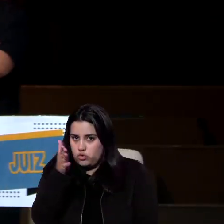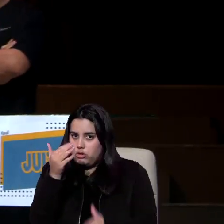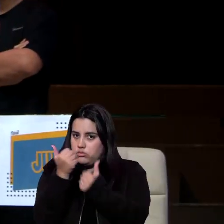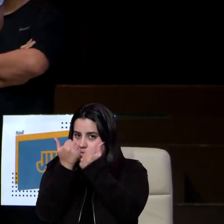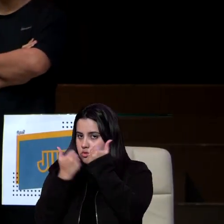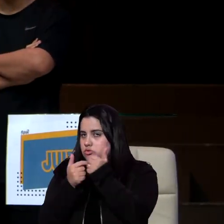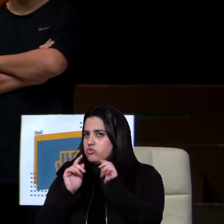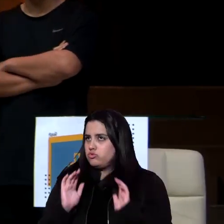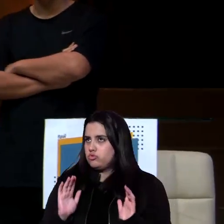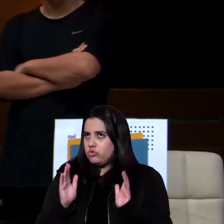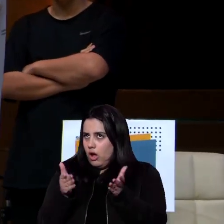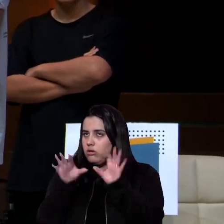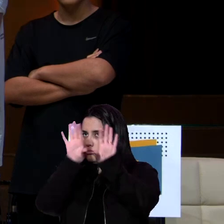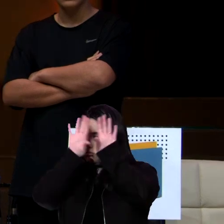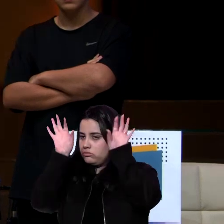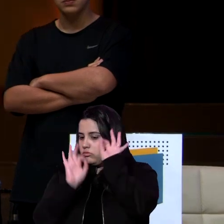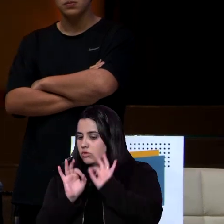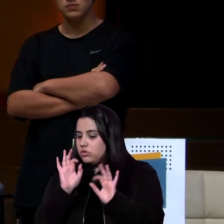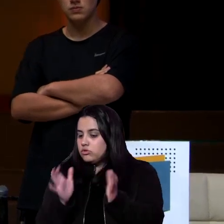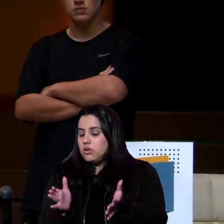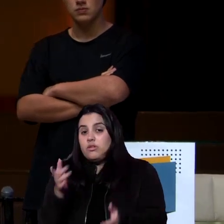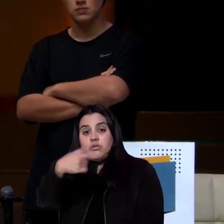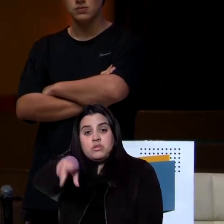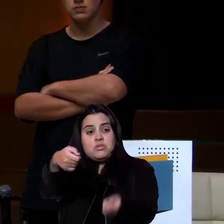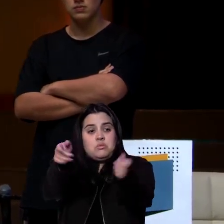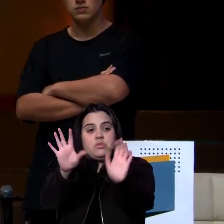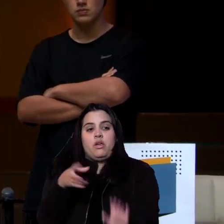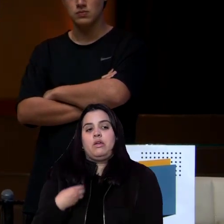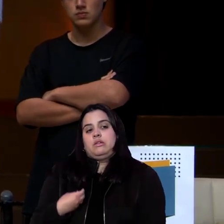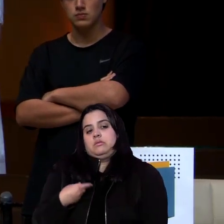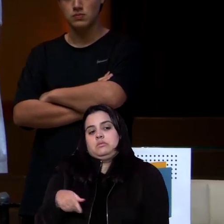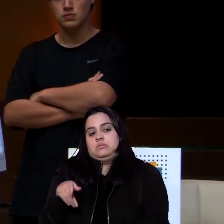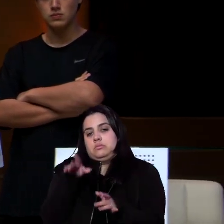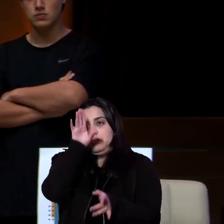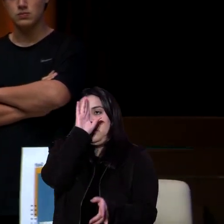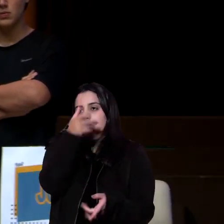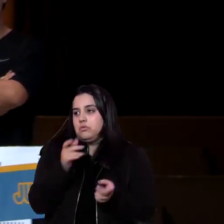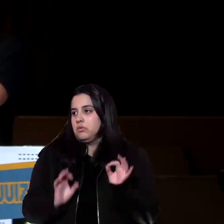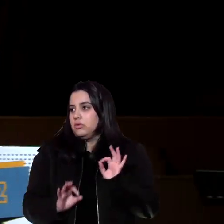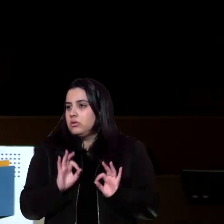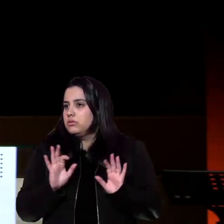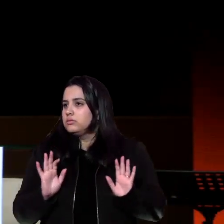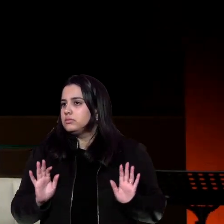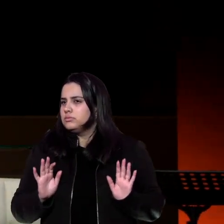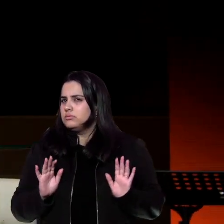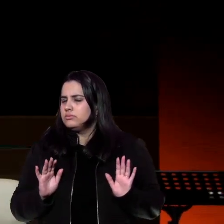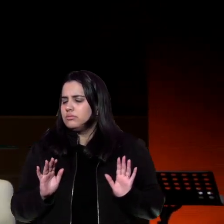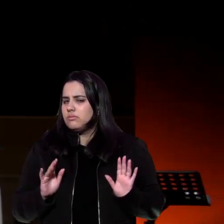no tribunal, você não precisa viver no tribunal.